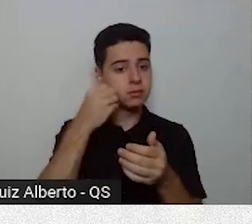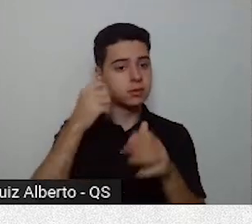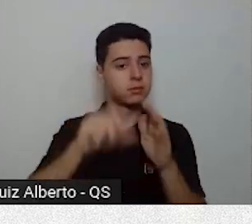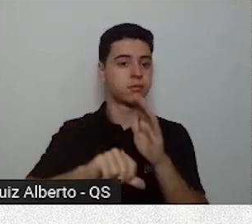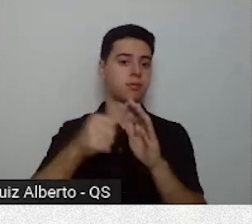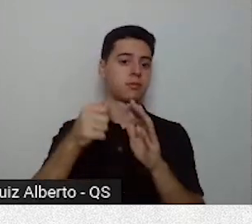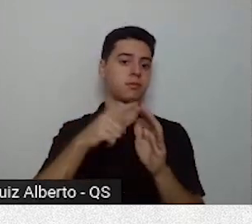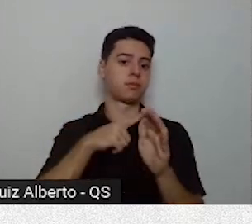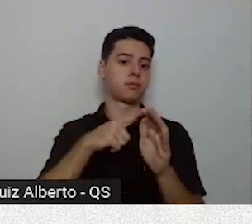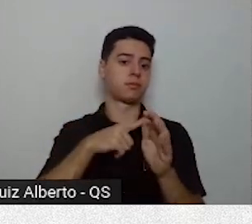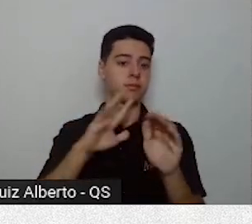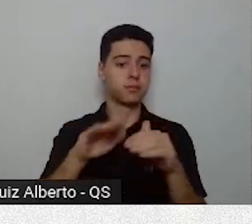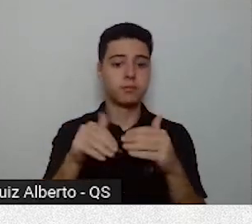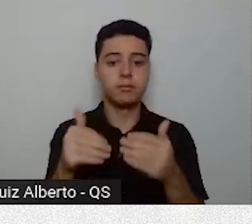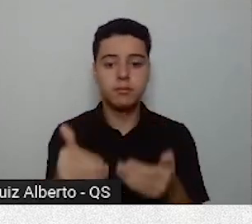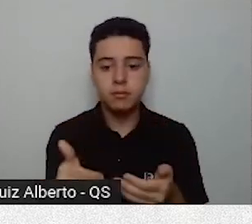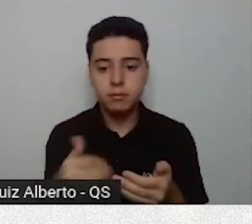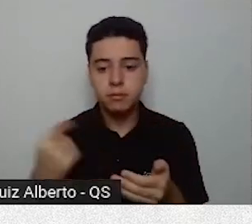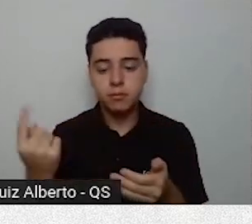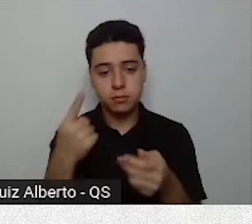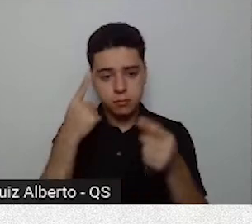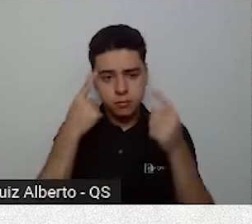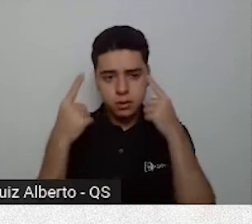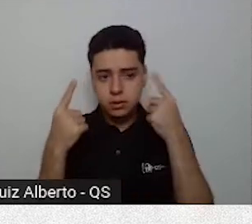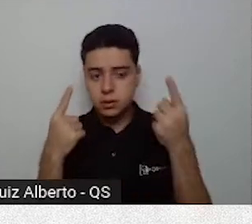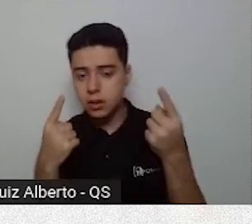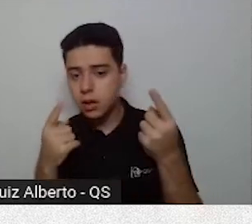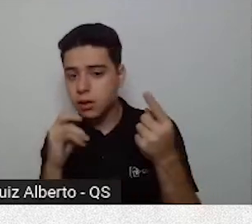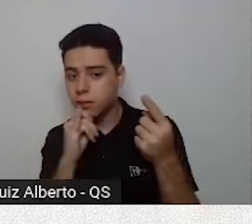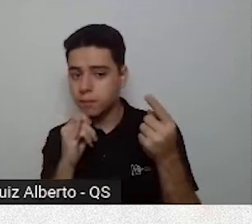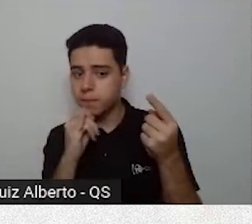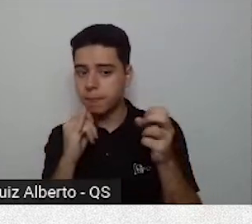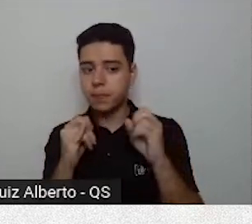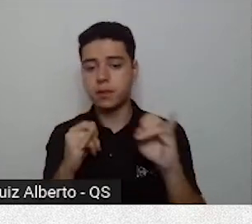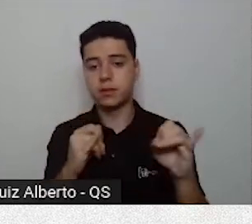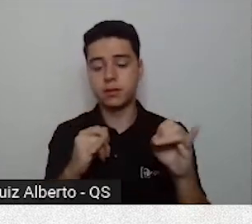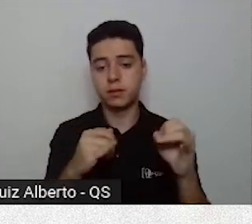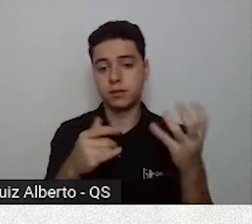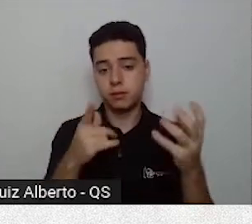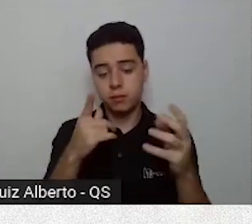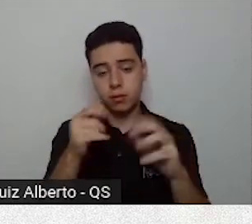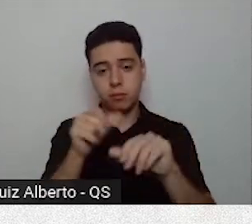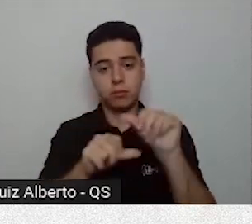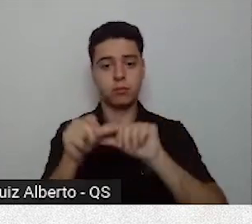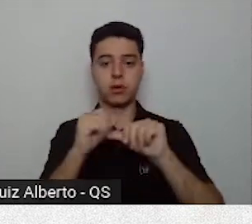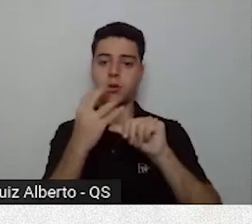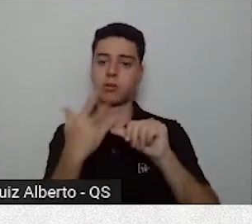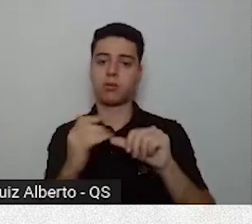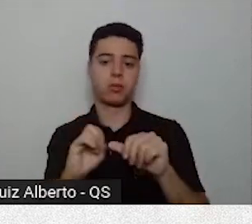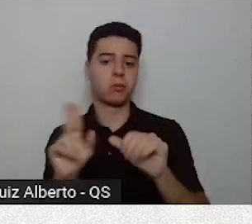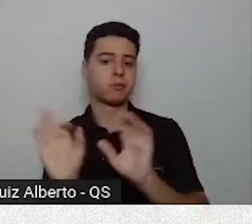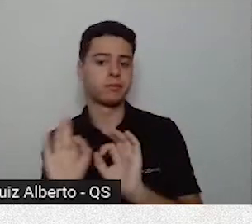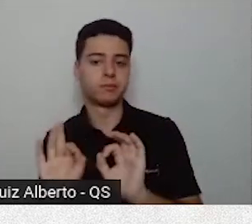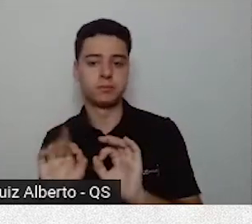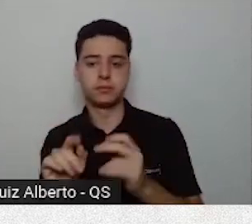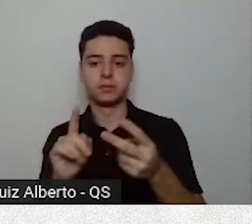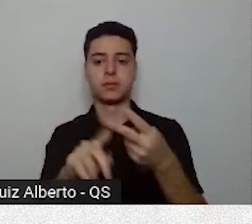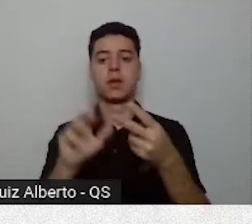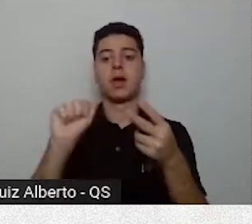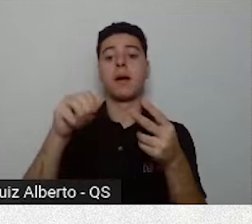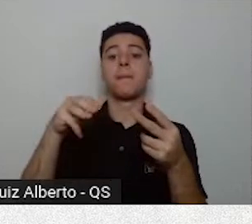depois pensar se vai aprofundar, né, nessa pesquisa ou não. Aqui é a tinta de